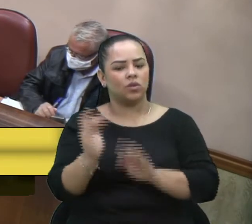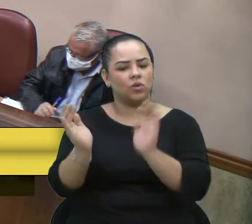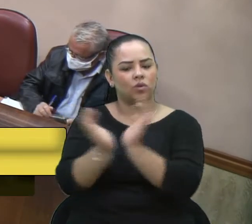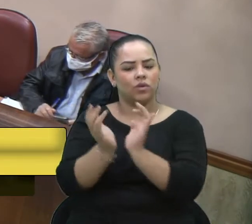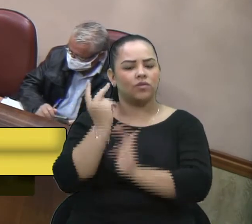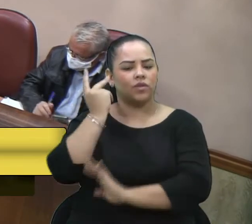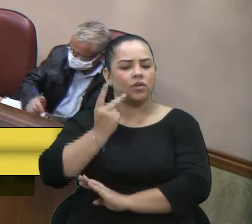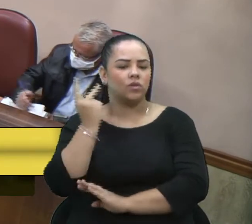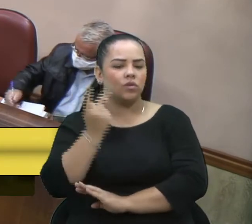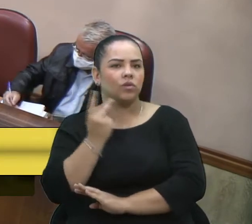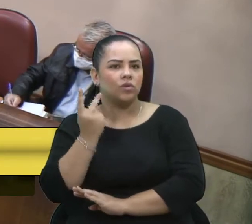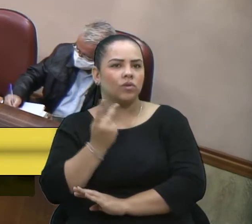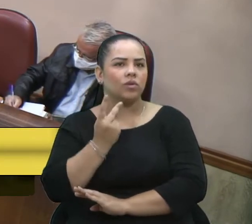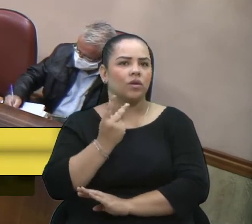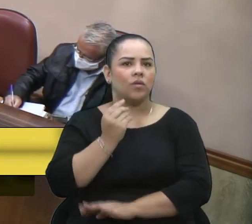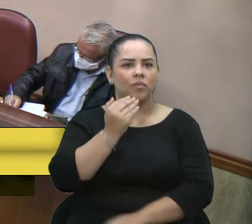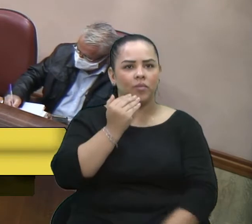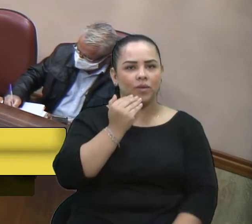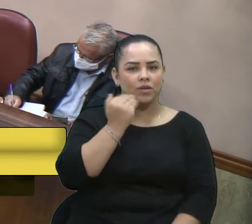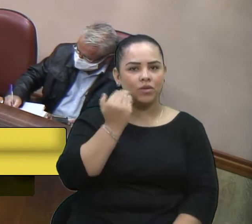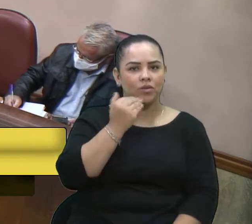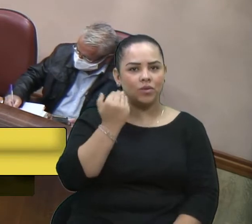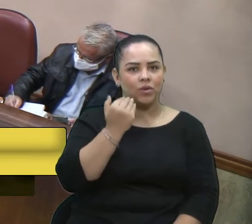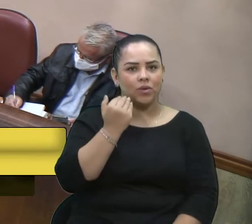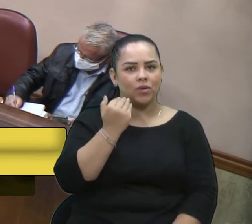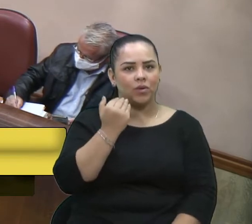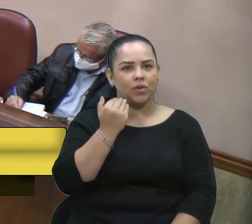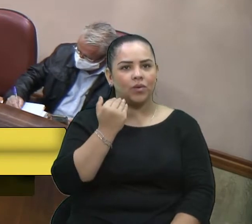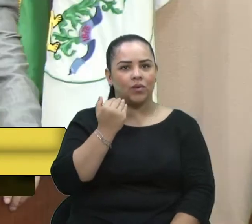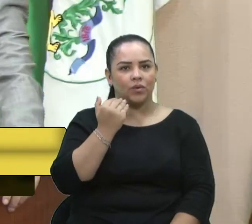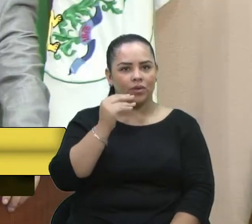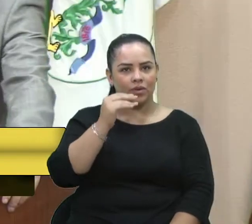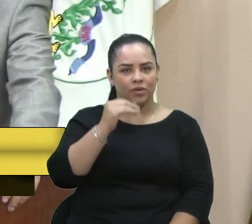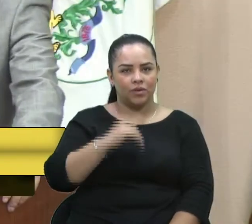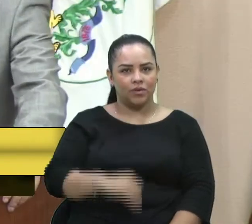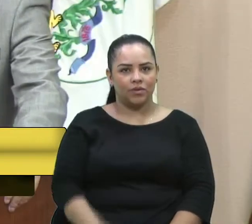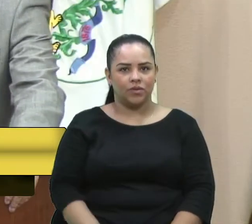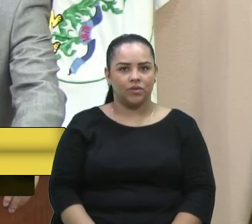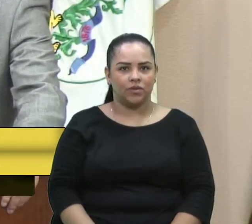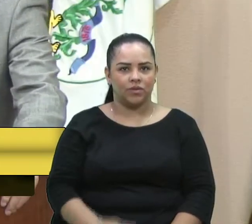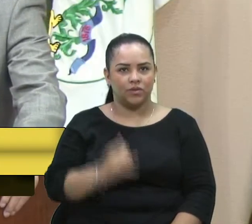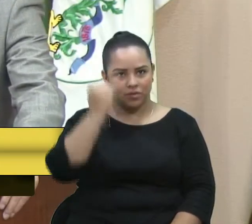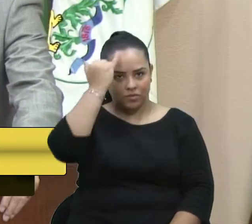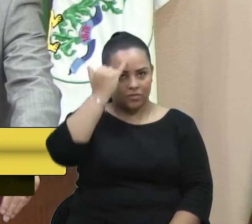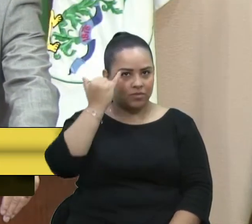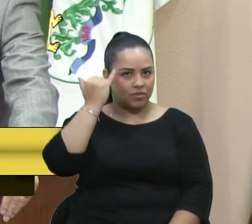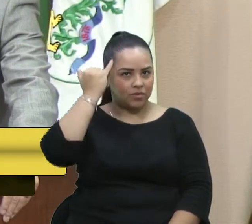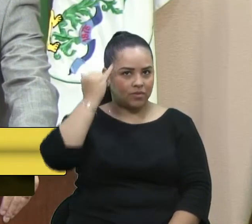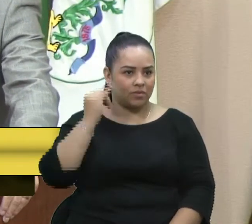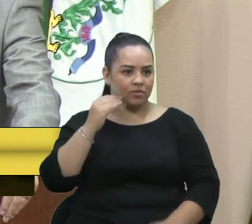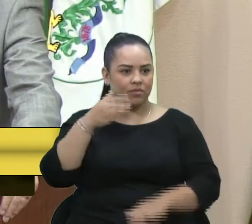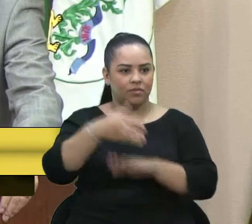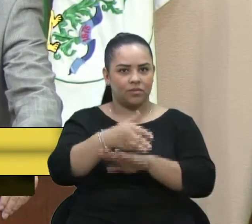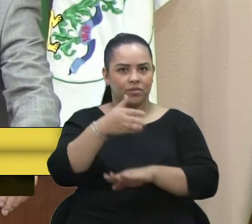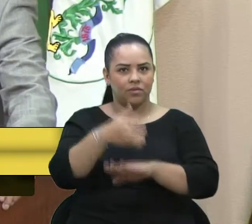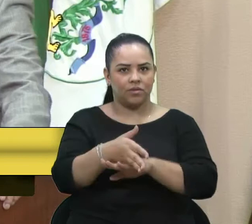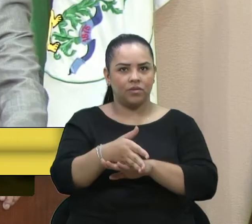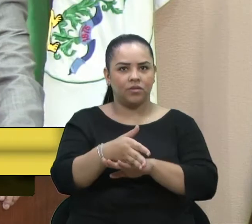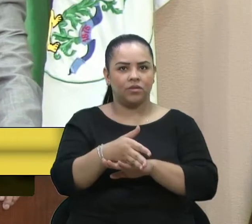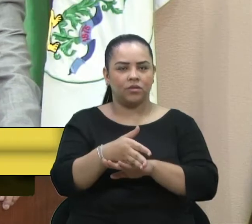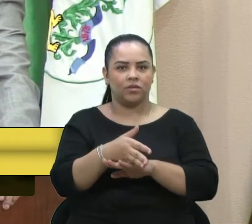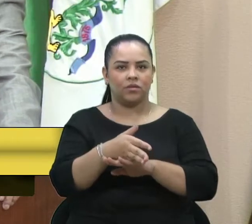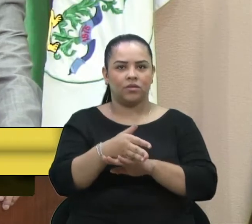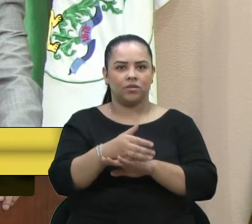Marisol, vereador D'Ambros, que faz parte aqui da nossa mesa, a todos que nos acompanham pelas nossas